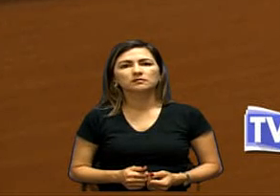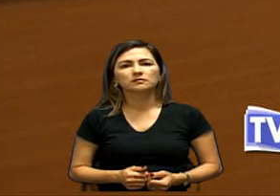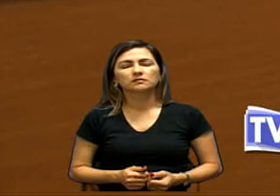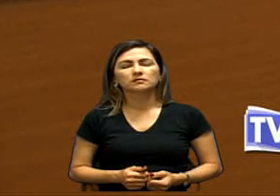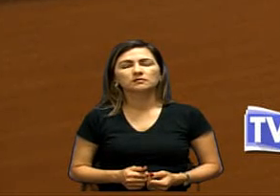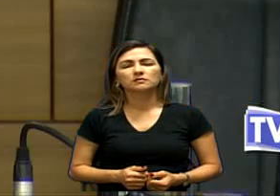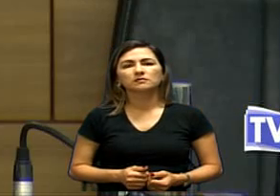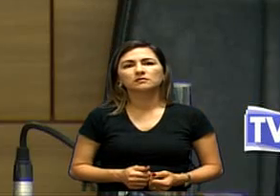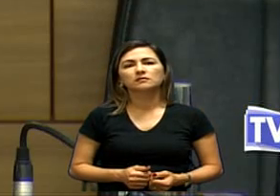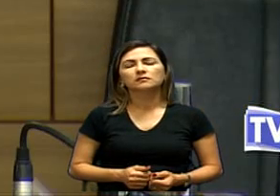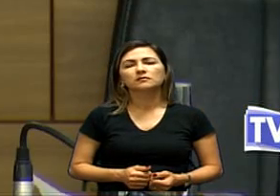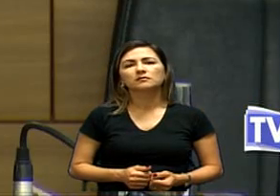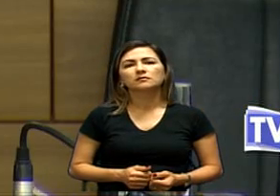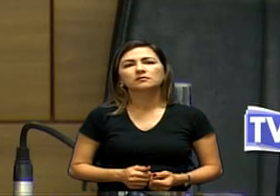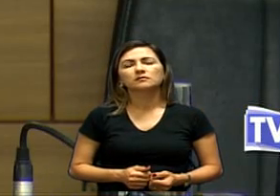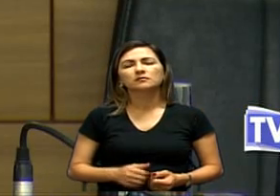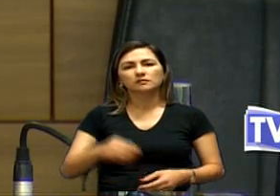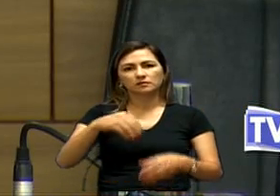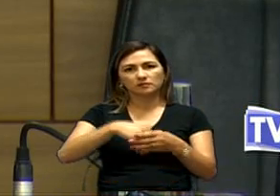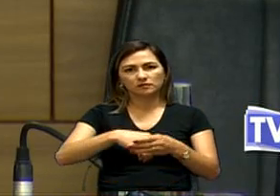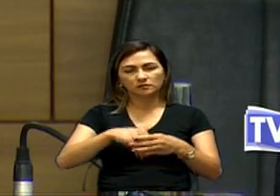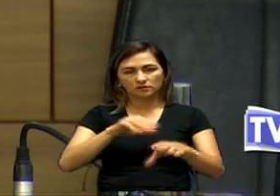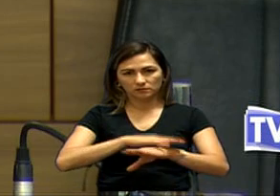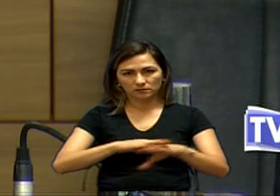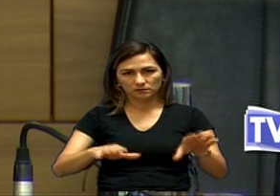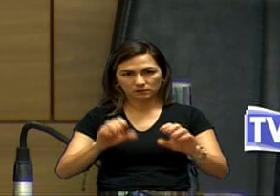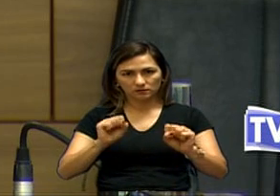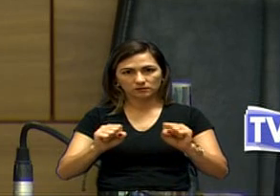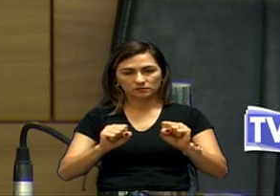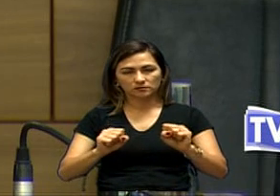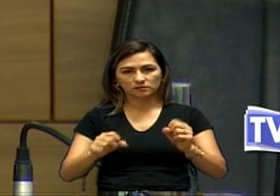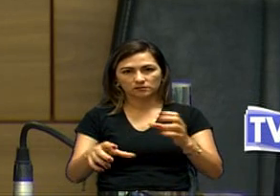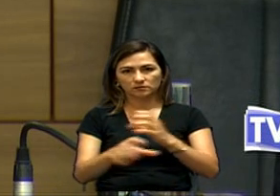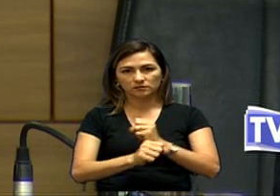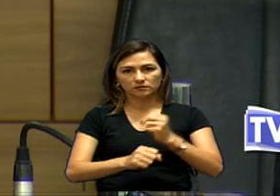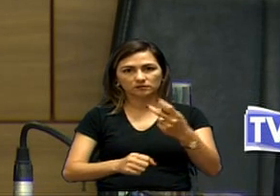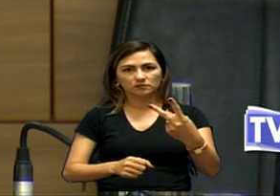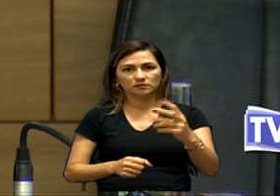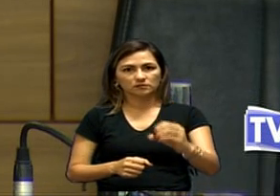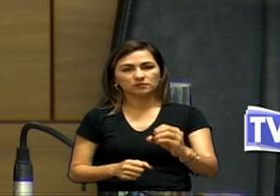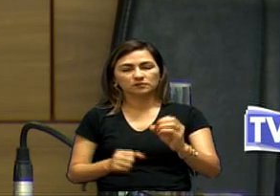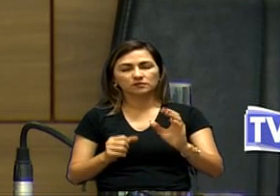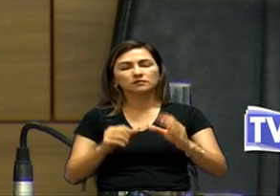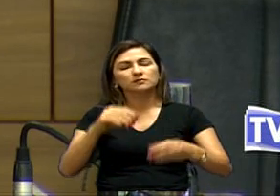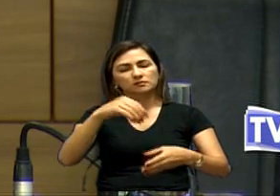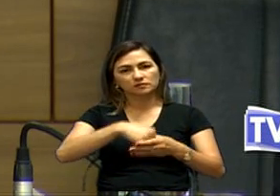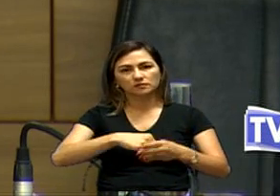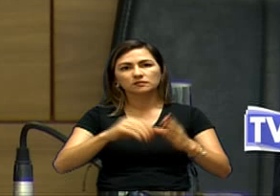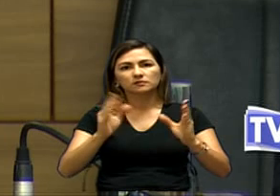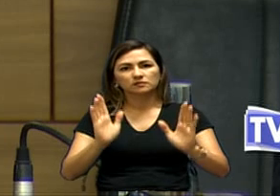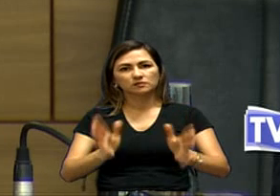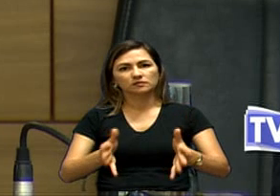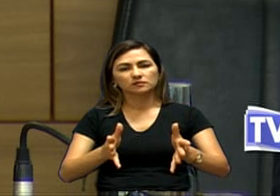Vereador Ineu, já pode encerrar a votação? Deu 20. Encerrada a votação.